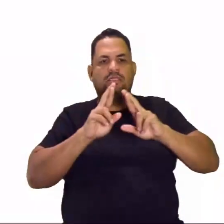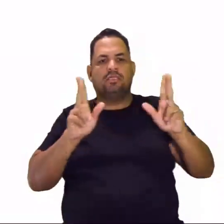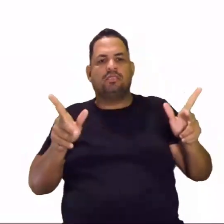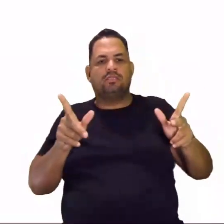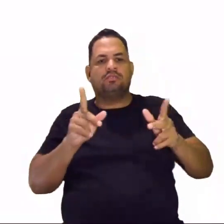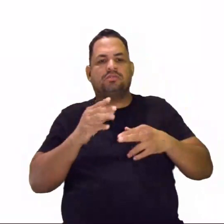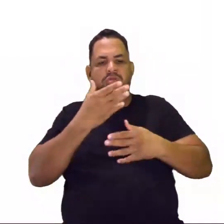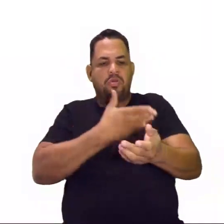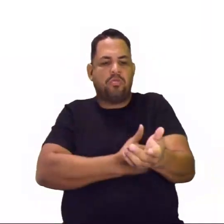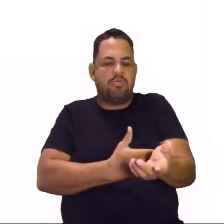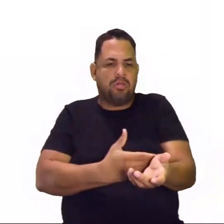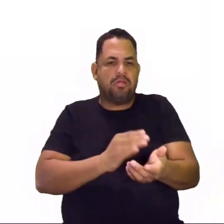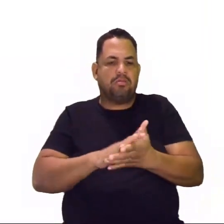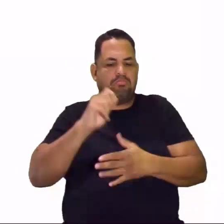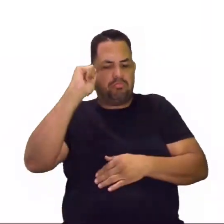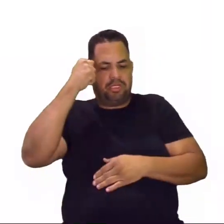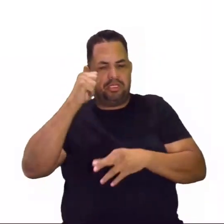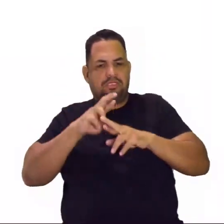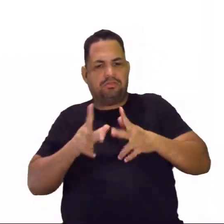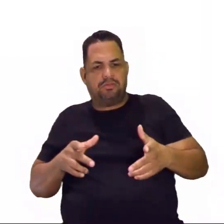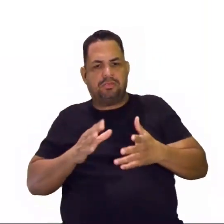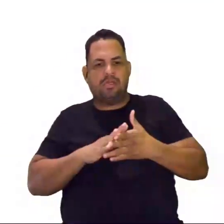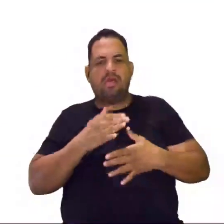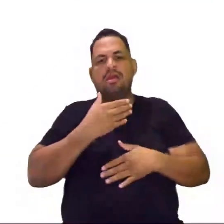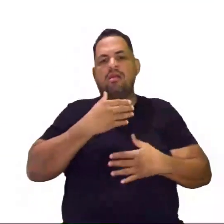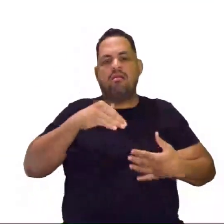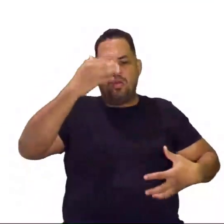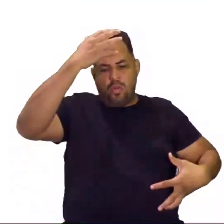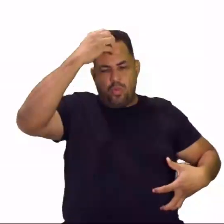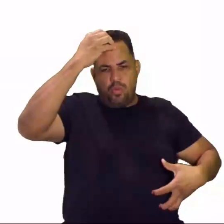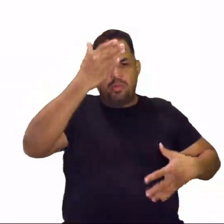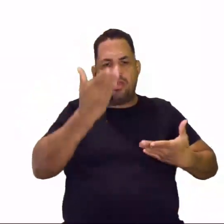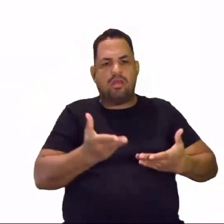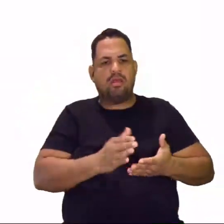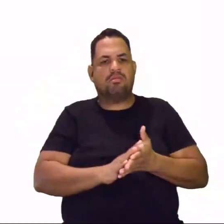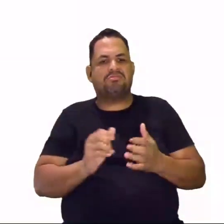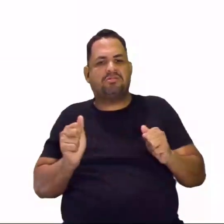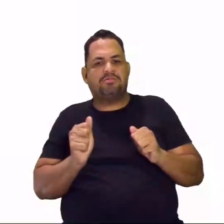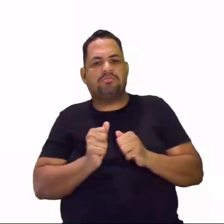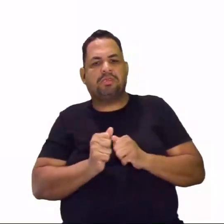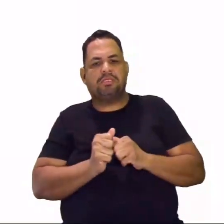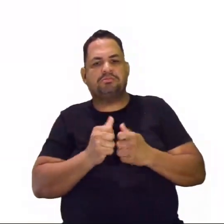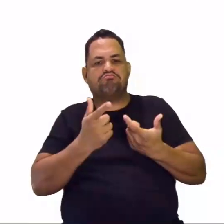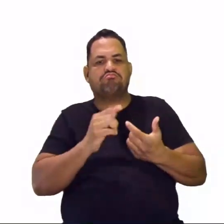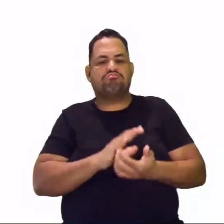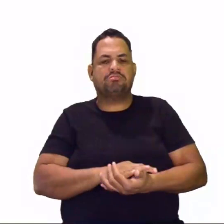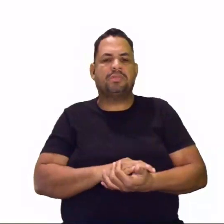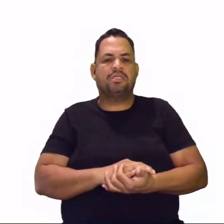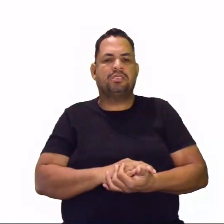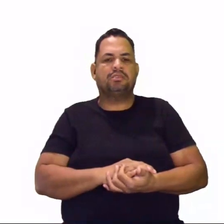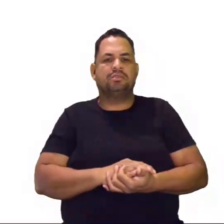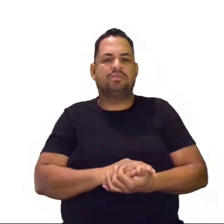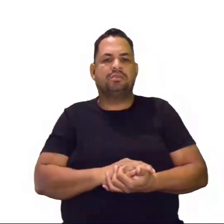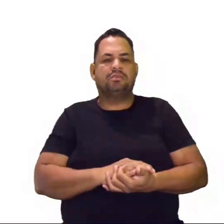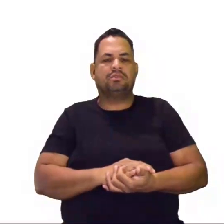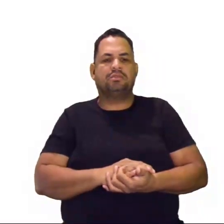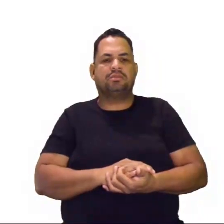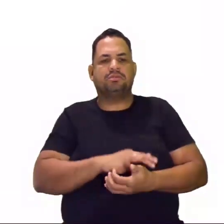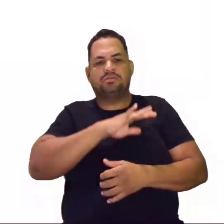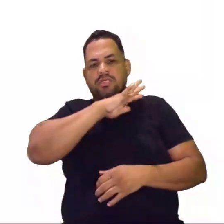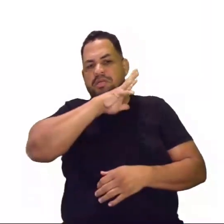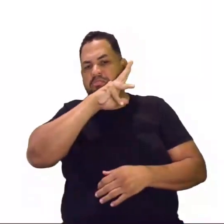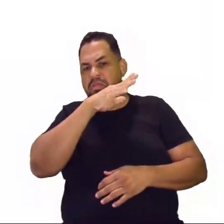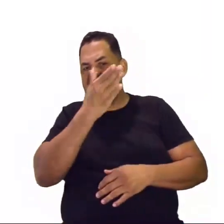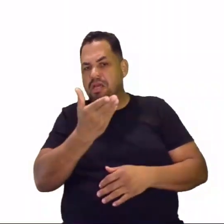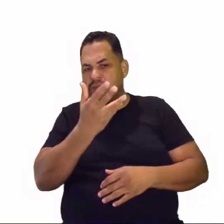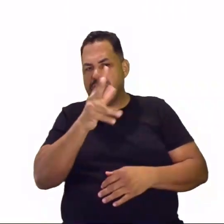do negro é diferente, o crânio do macaco é assim. Eles são mais próximos dos animais, né? Então,